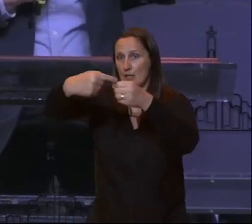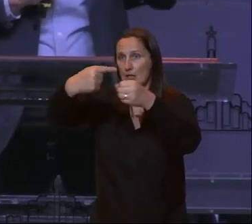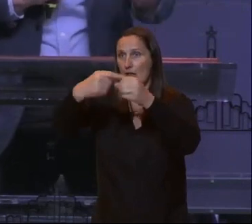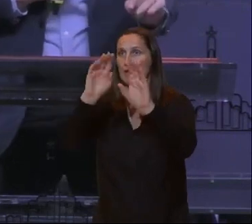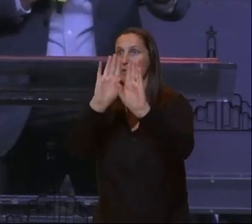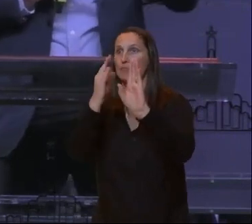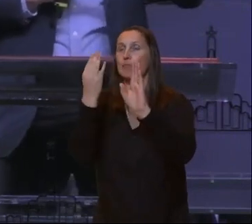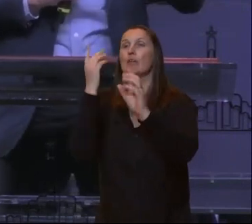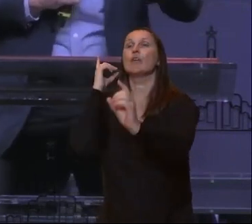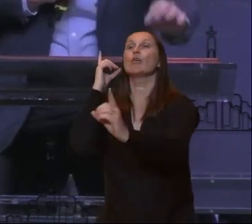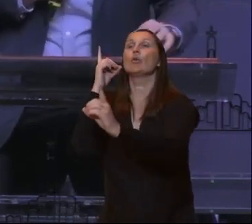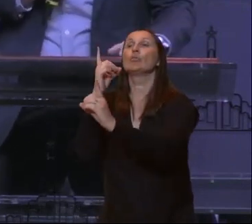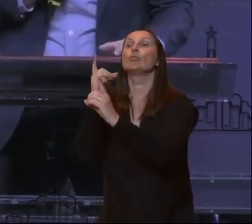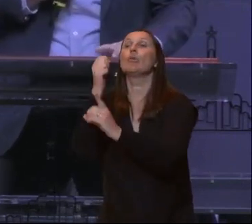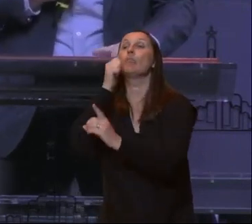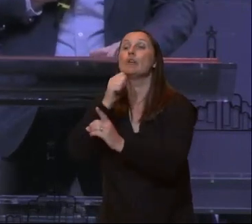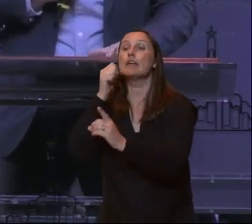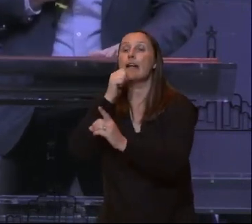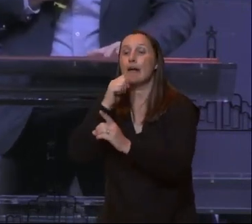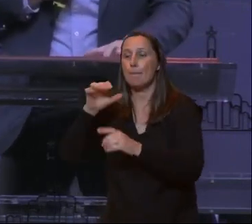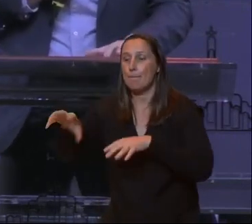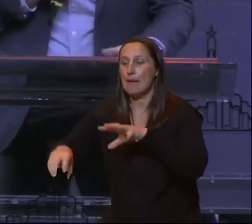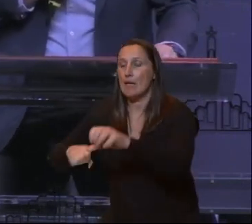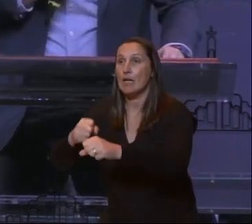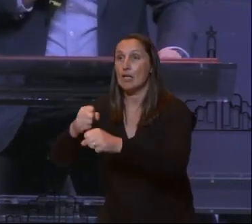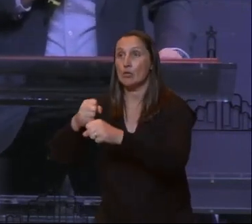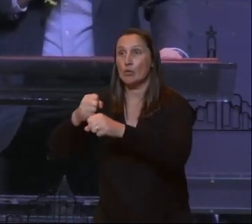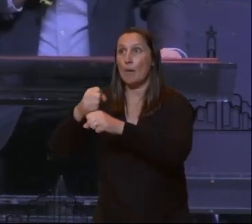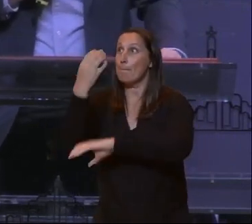estava colhendo gravetos.